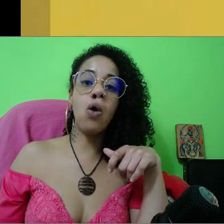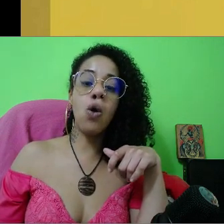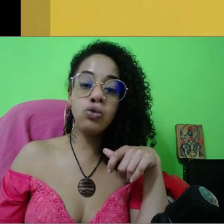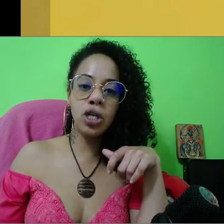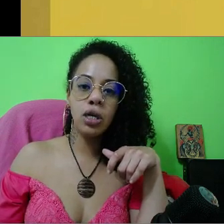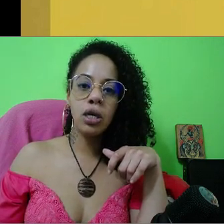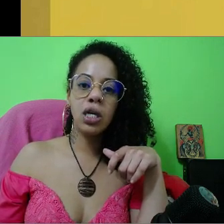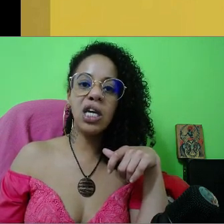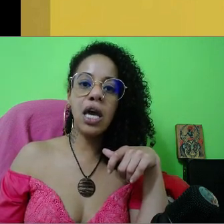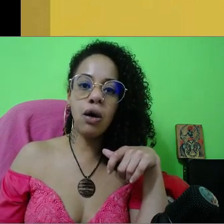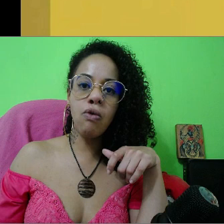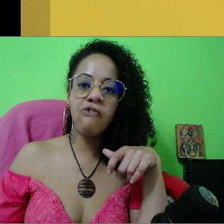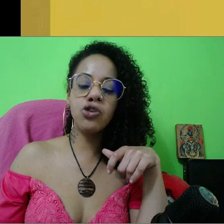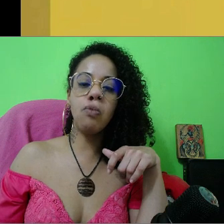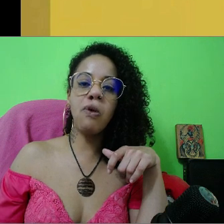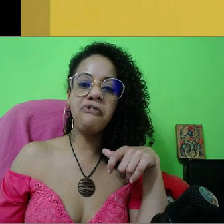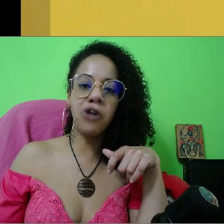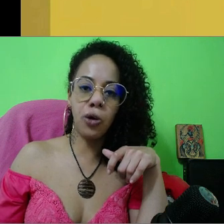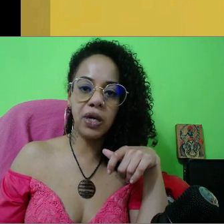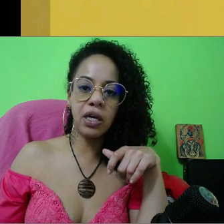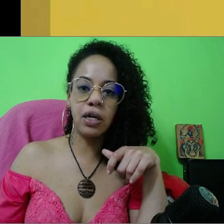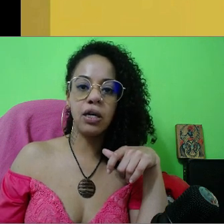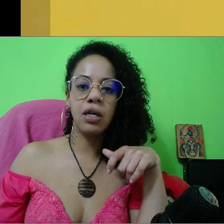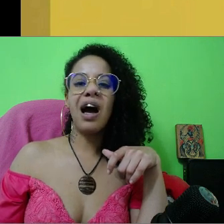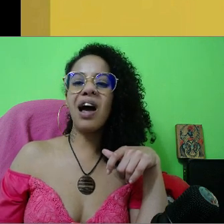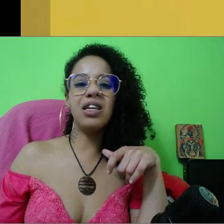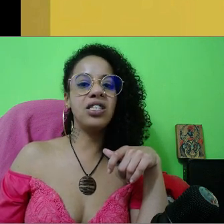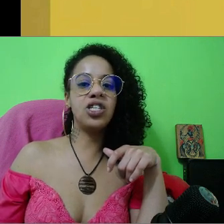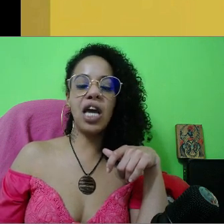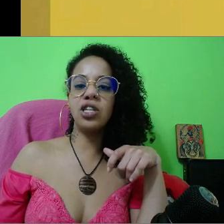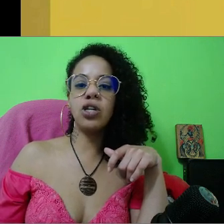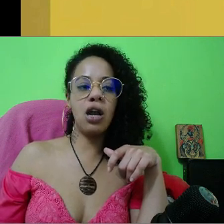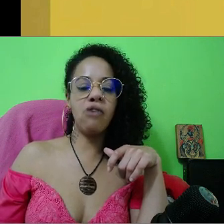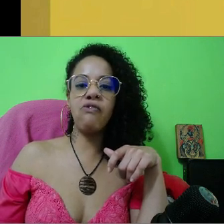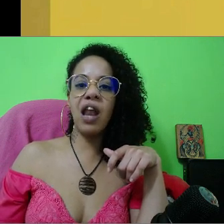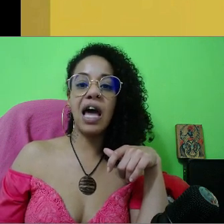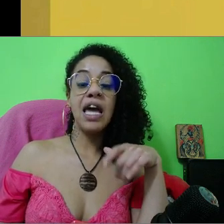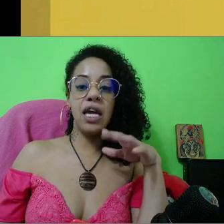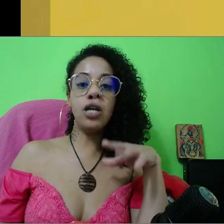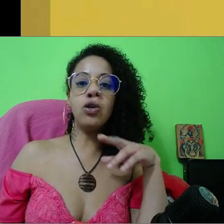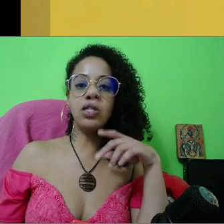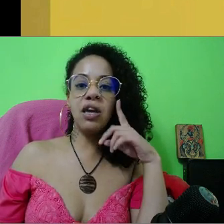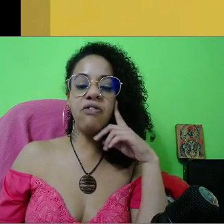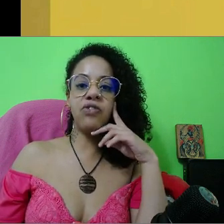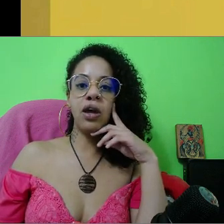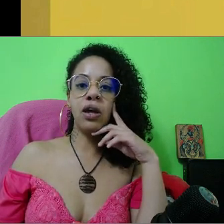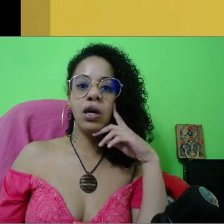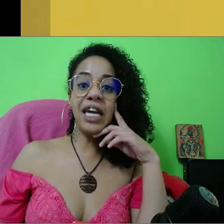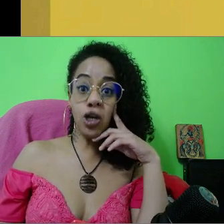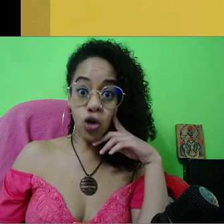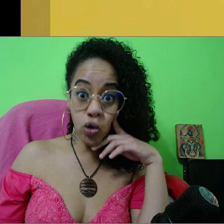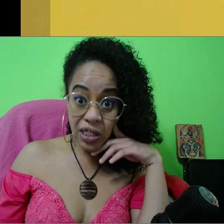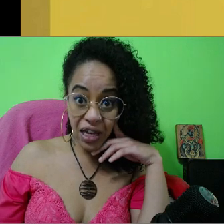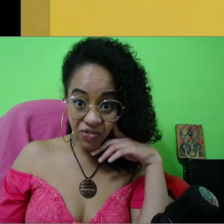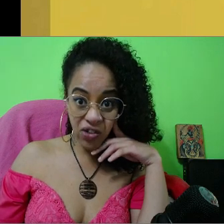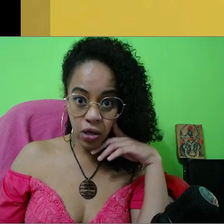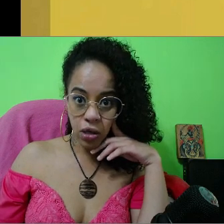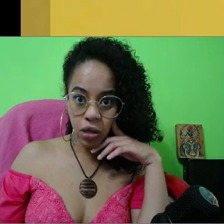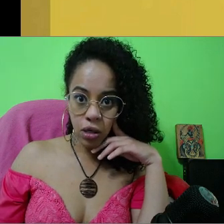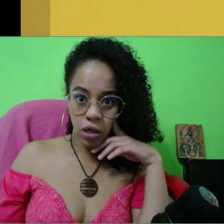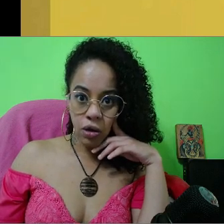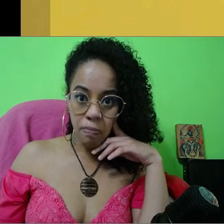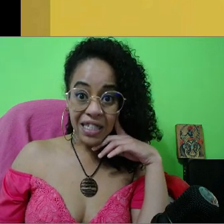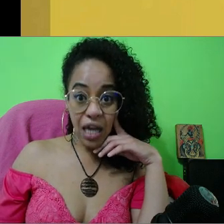aonde que eu fui homofóbica ai gente olha eu vou falar Inclusive inclusive